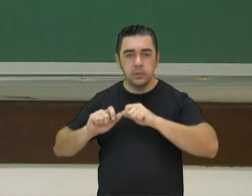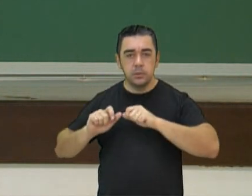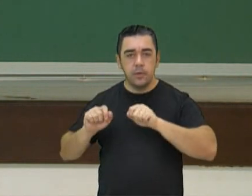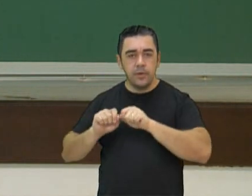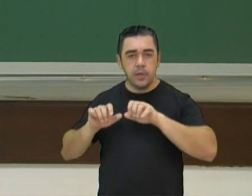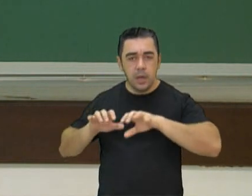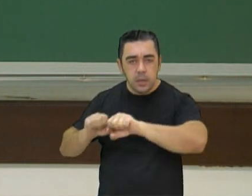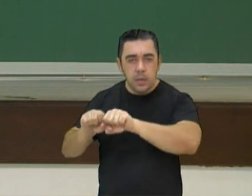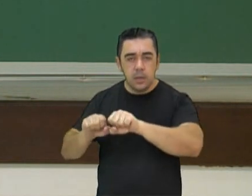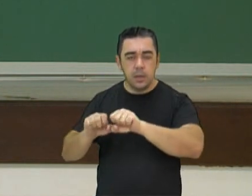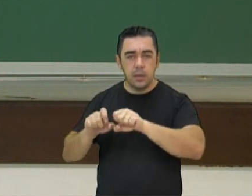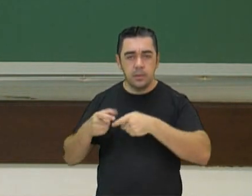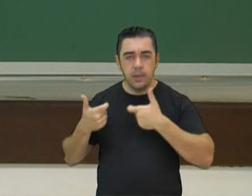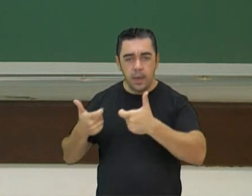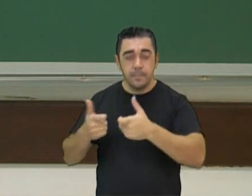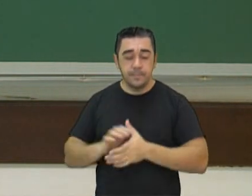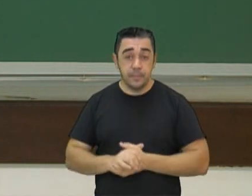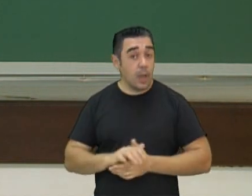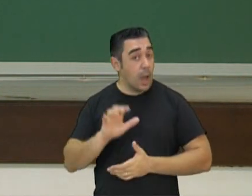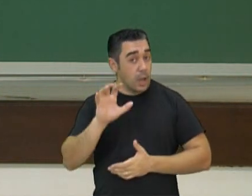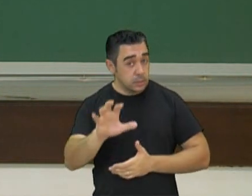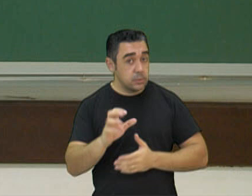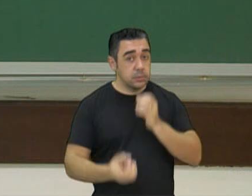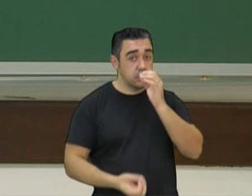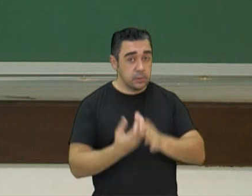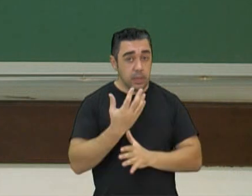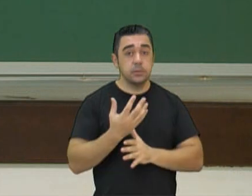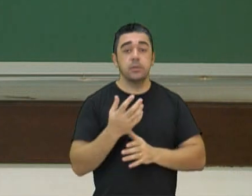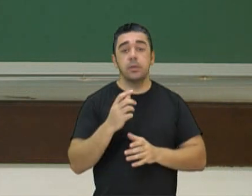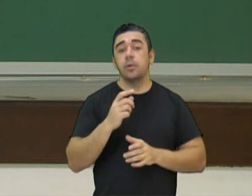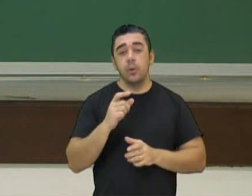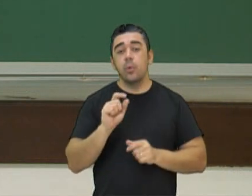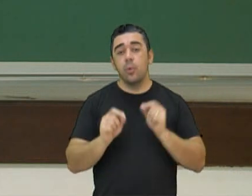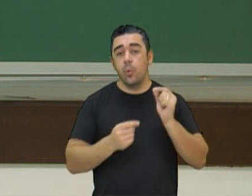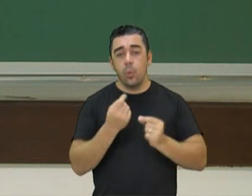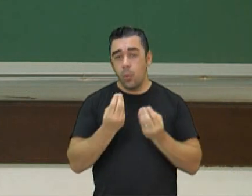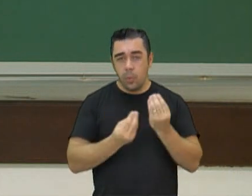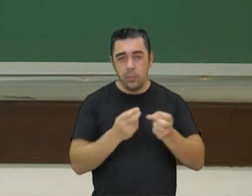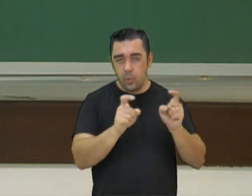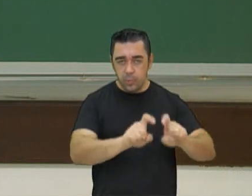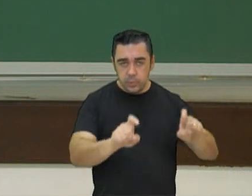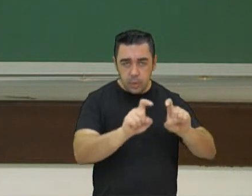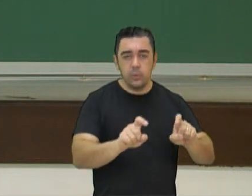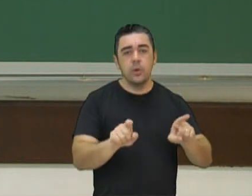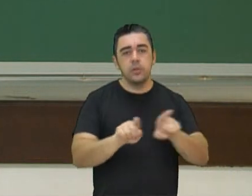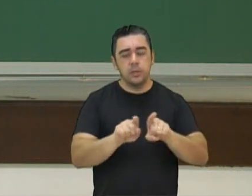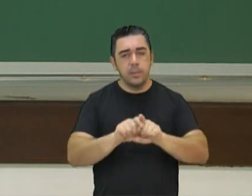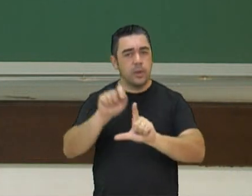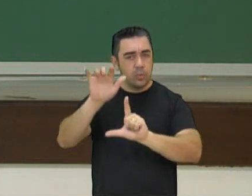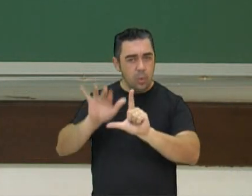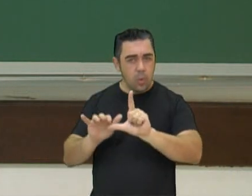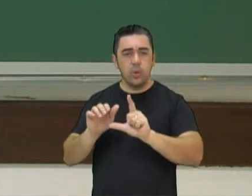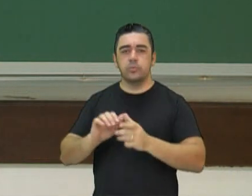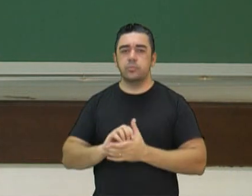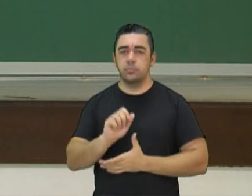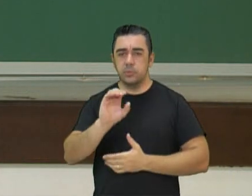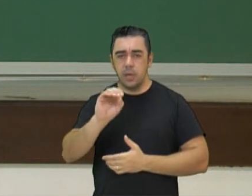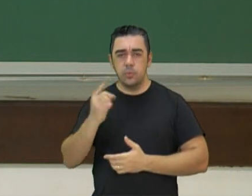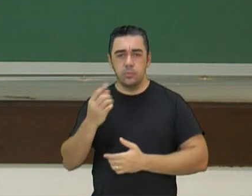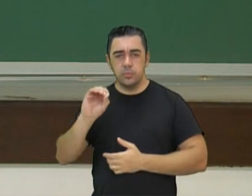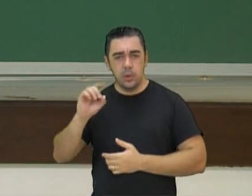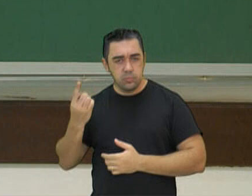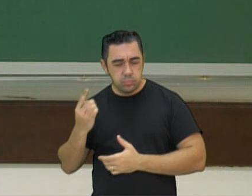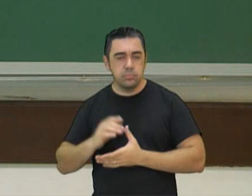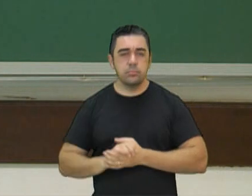computador, toda a questão dos algoritmos, o código binário, dos zeros e um, e é um filme bem legal.